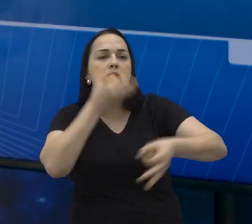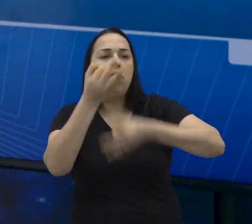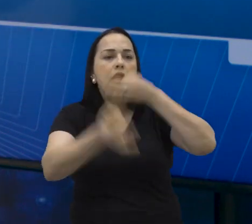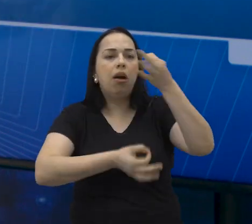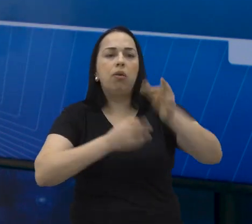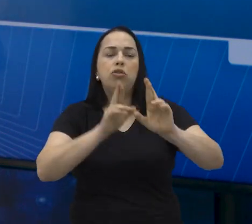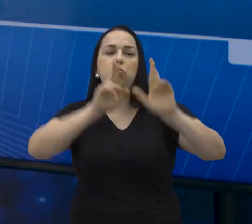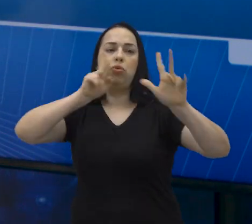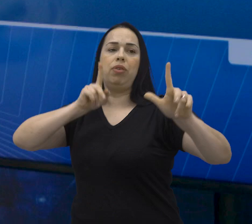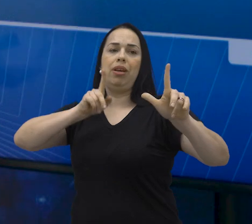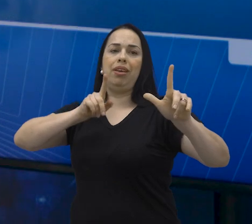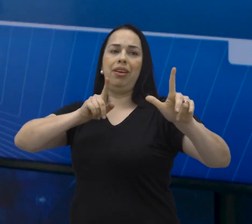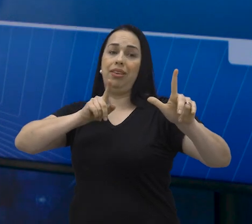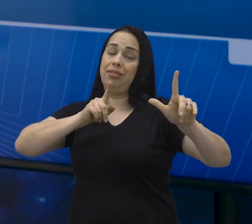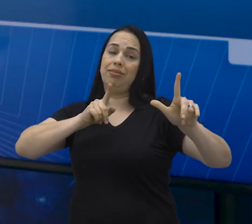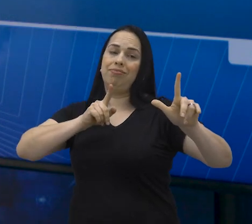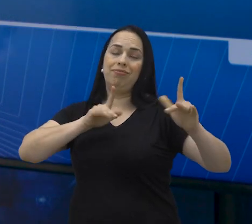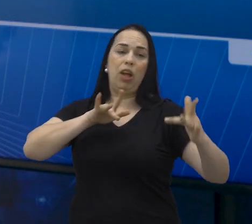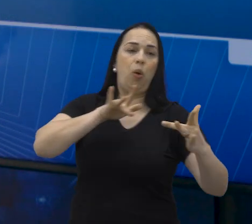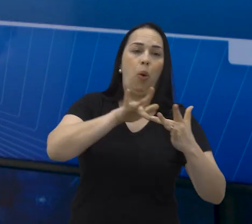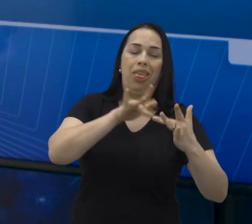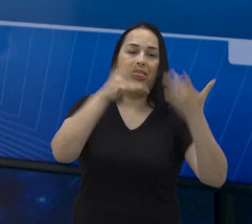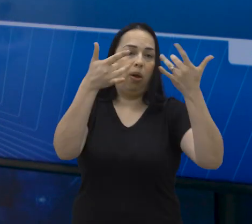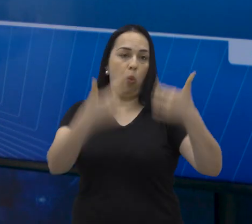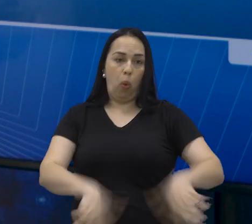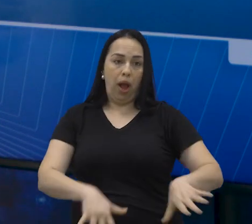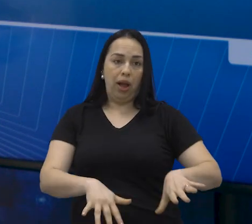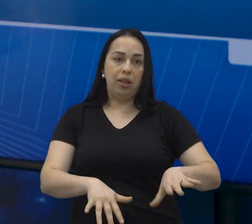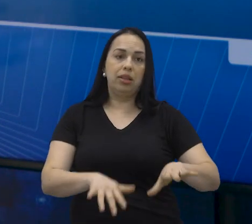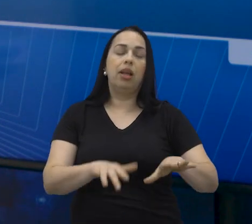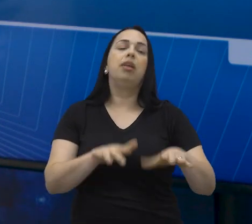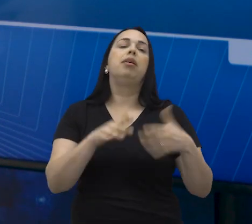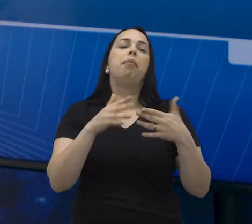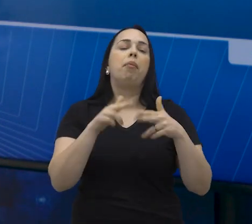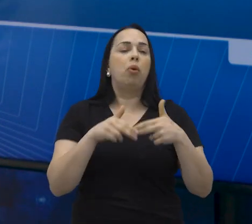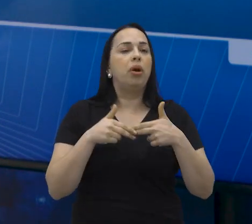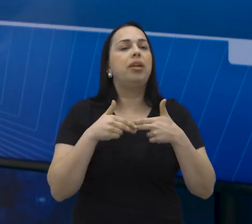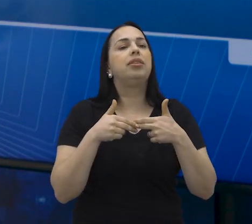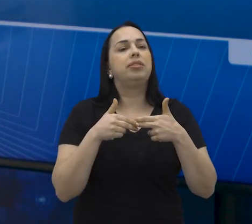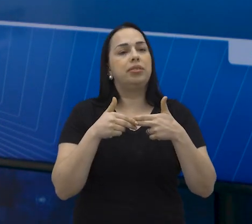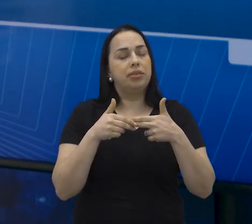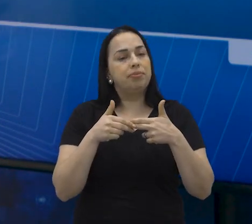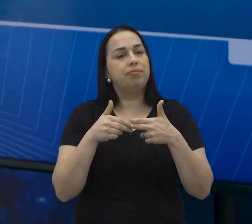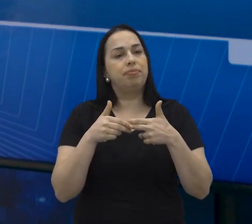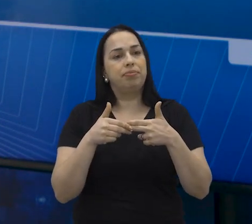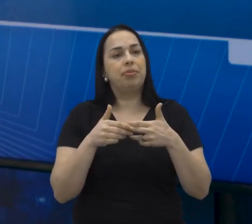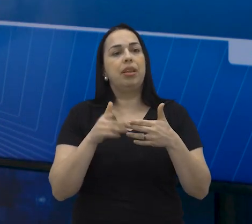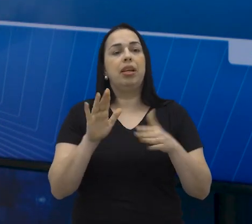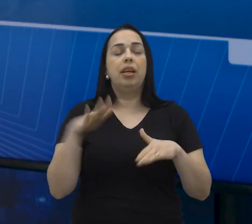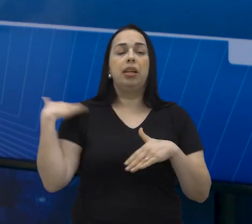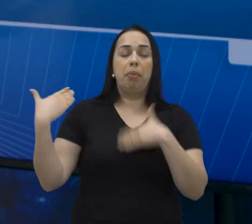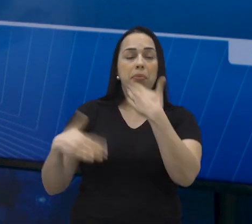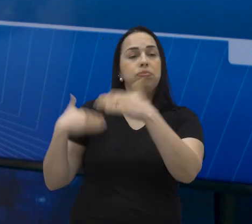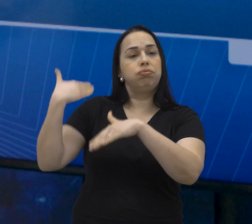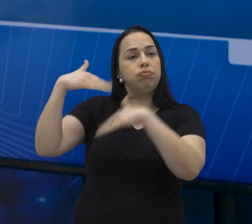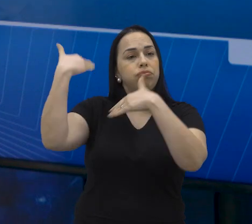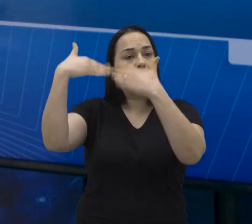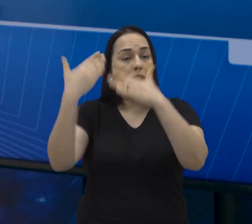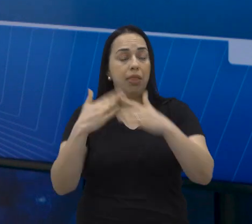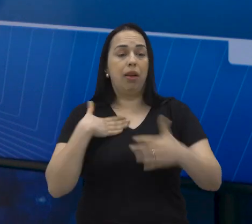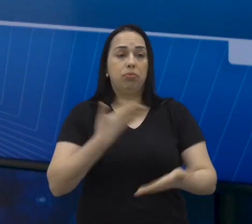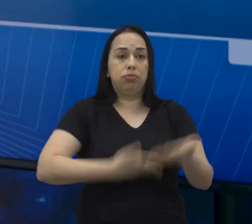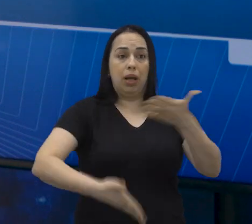outro, a convivência com pessoas que pensam diferente de você, né? Então tudo isso vai fazer parte da nossa convivência